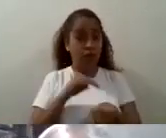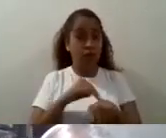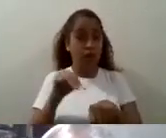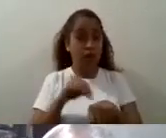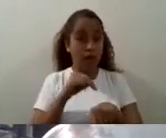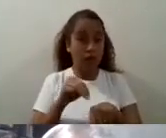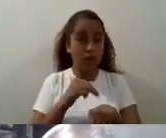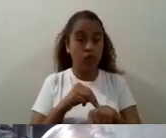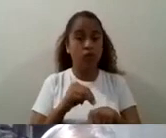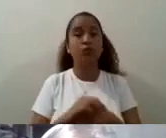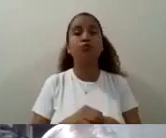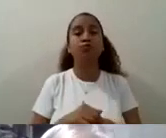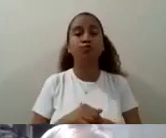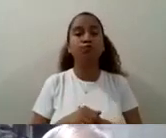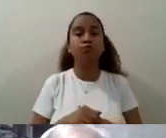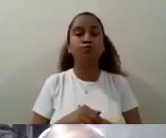CFE. Adiante.